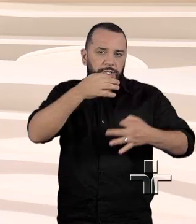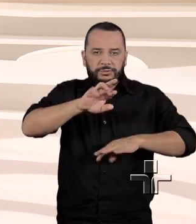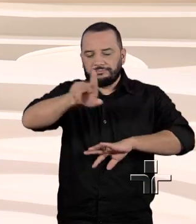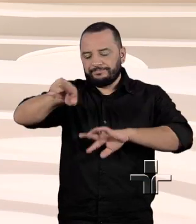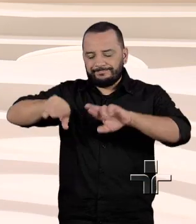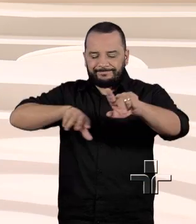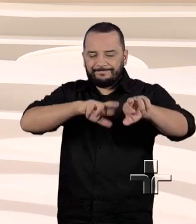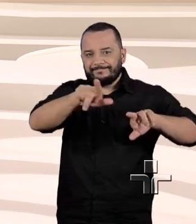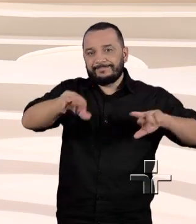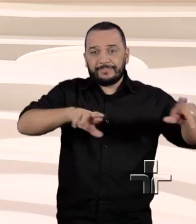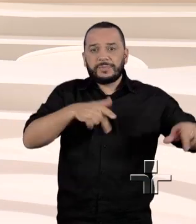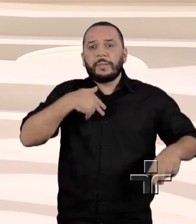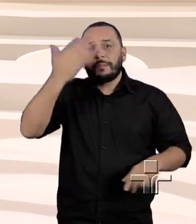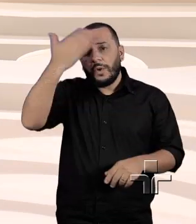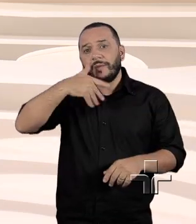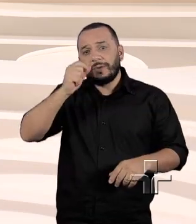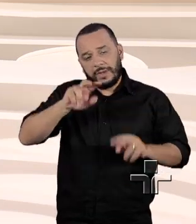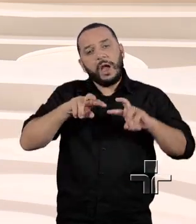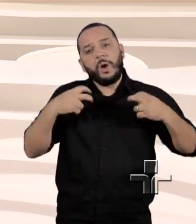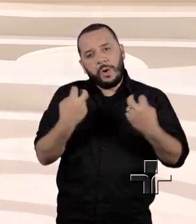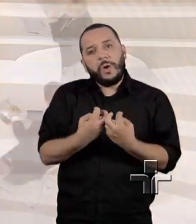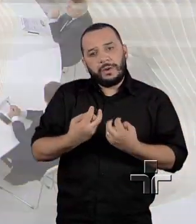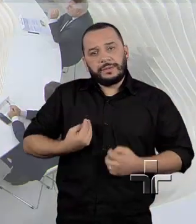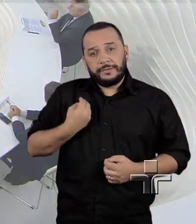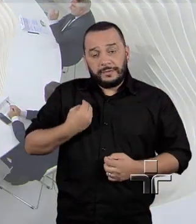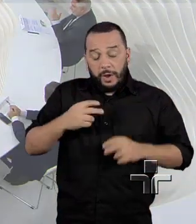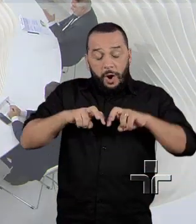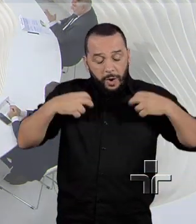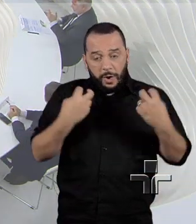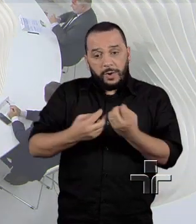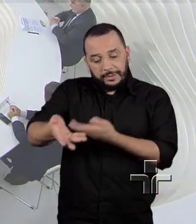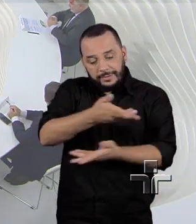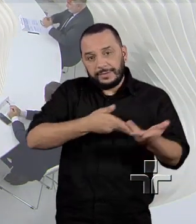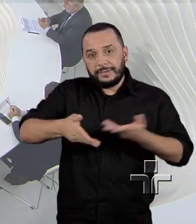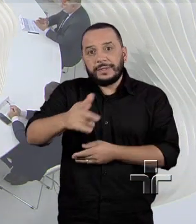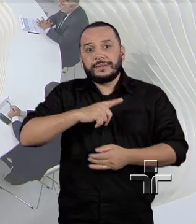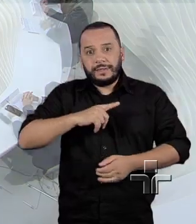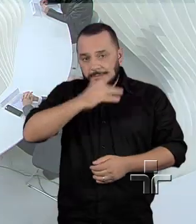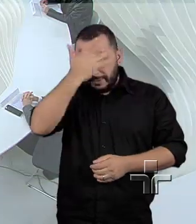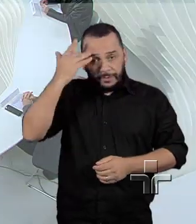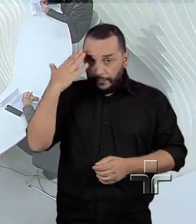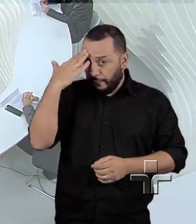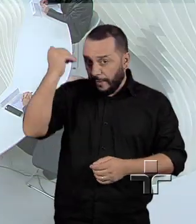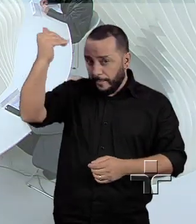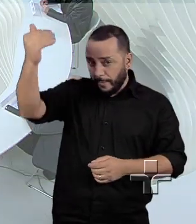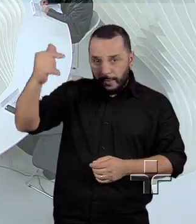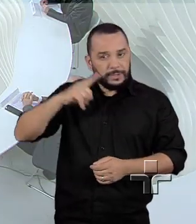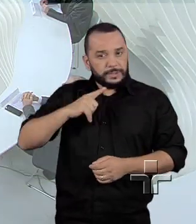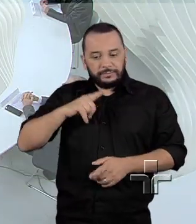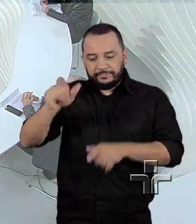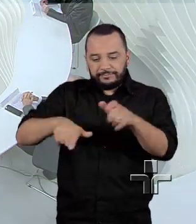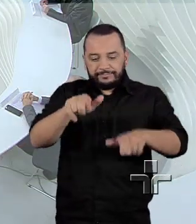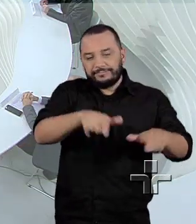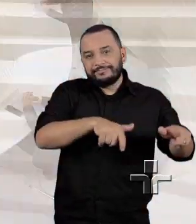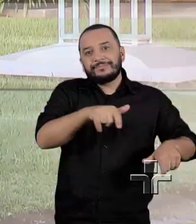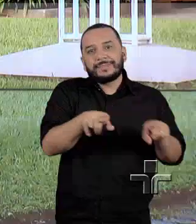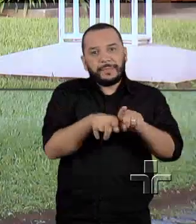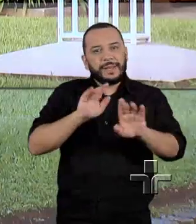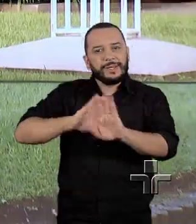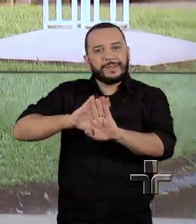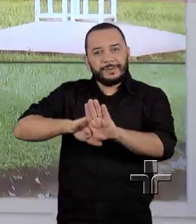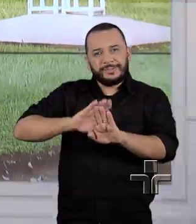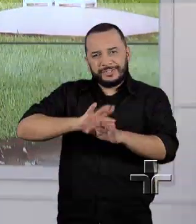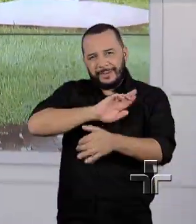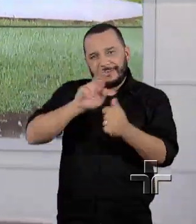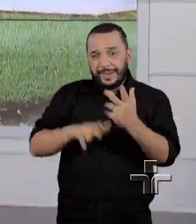opiniões. Uma prova é o Roda Viva, que entrevista personalidades de todas as tendências e ideologias. O